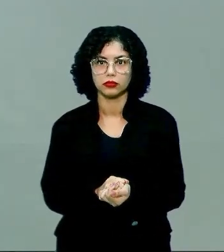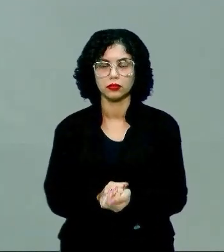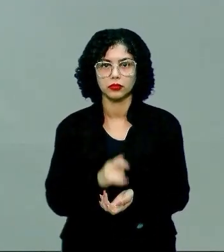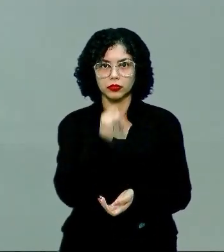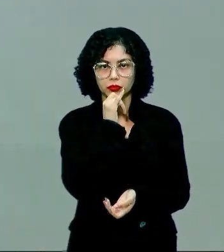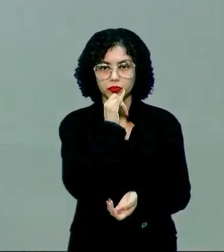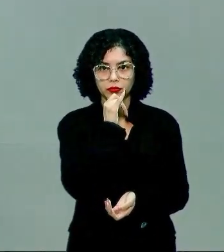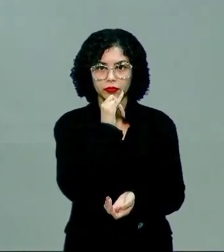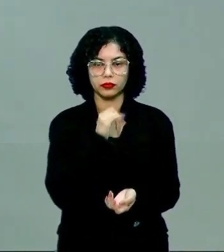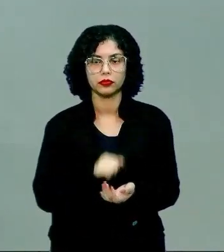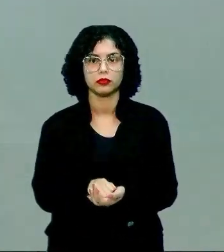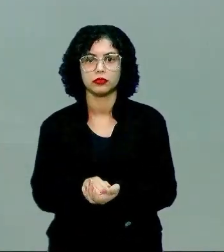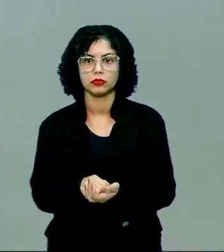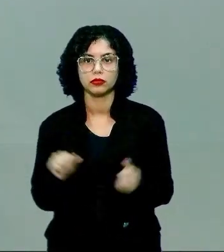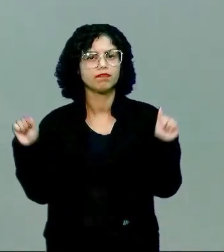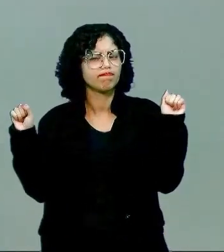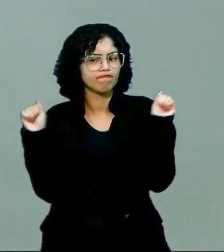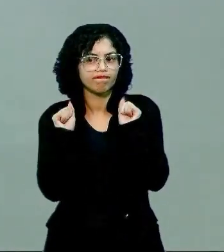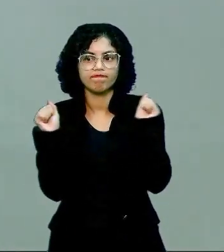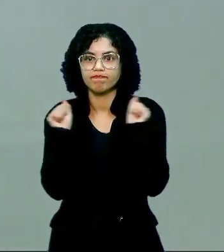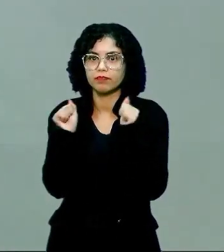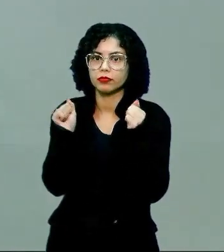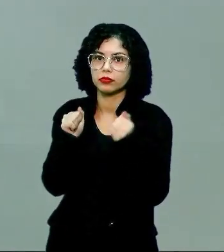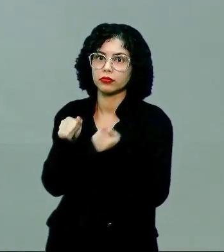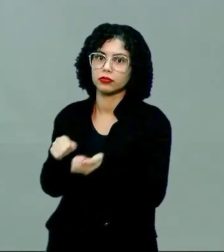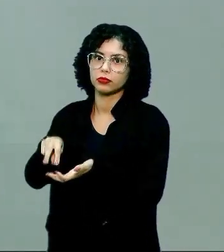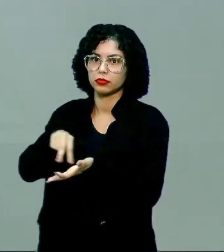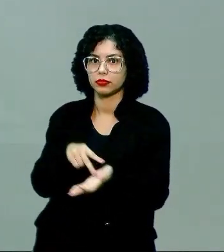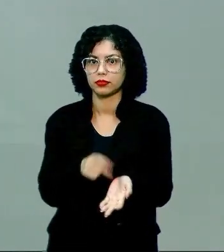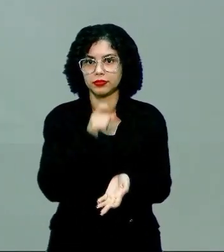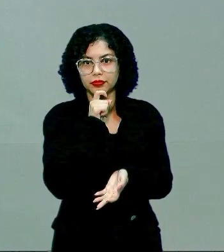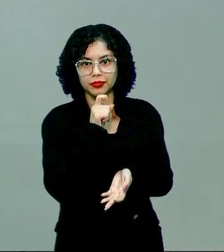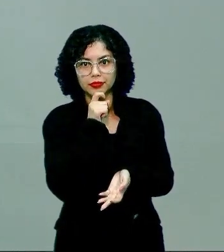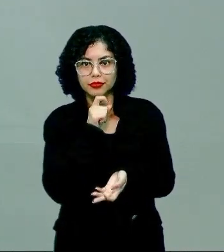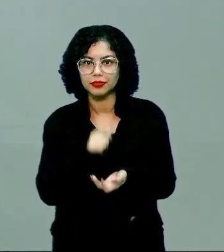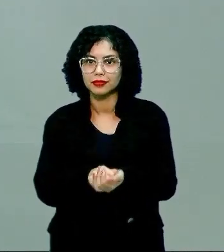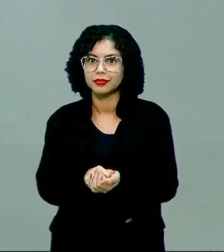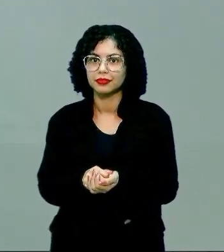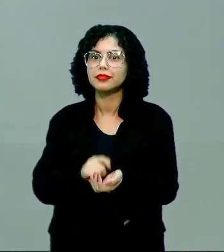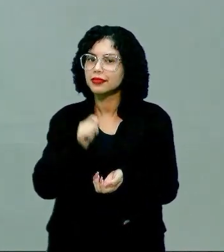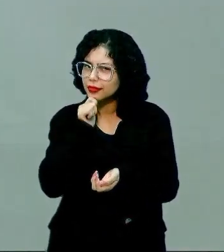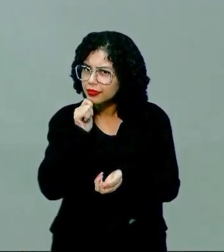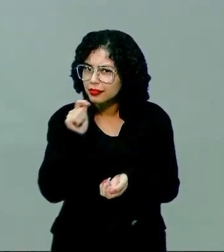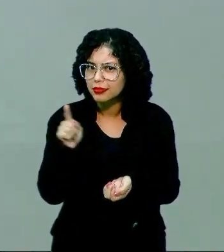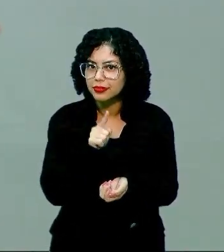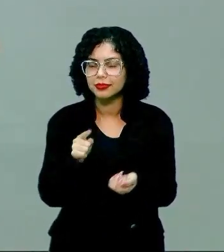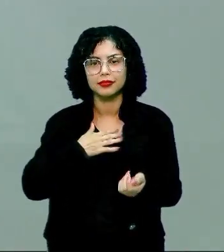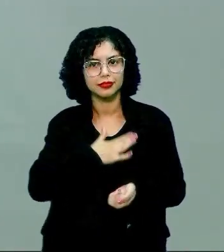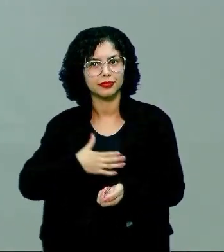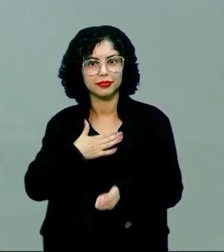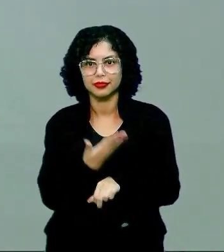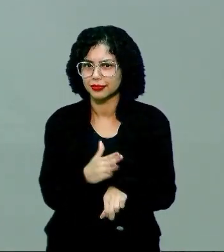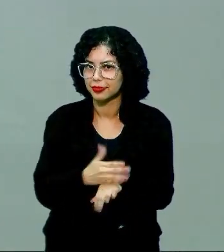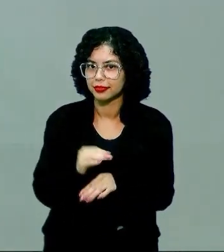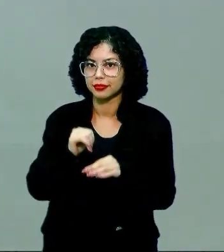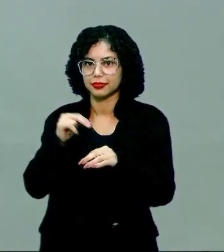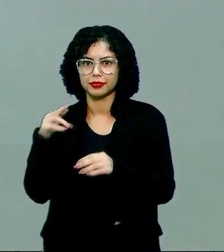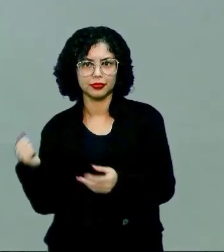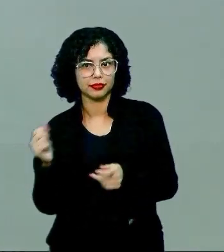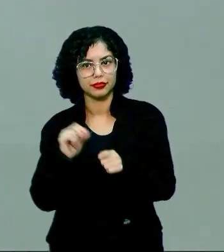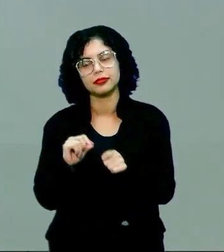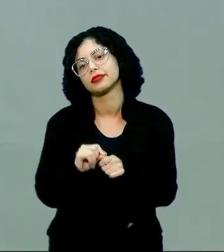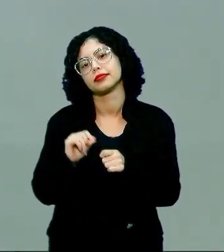por exemplo eu adoro patinação no gelo porém ainda não partilhei no gelo tu gosta de uma prática que